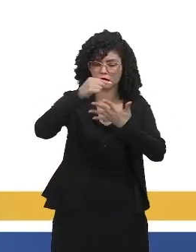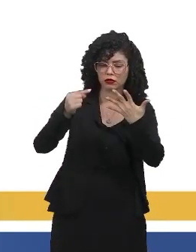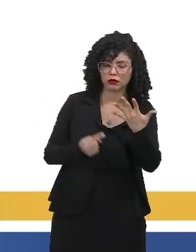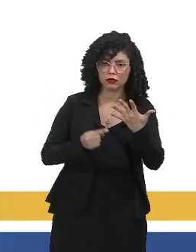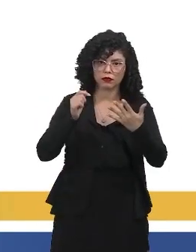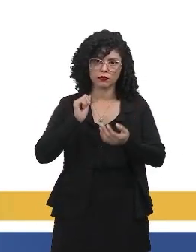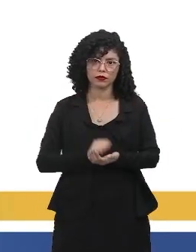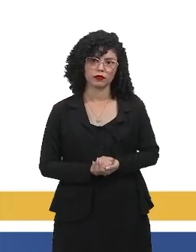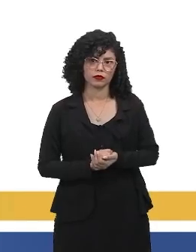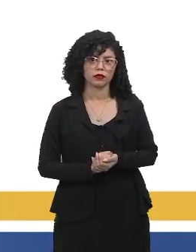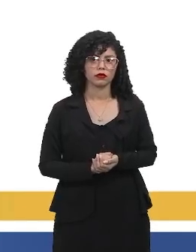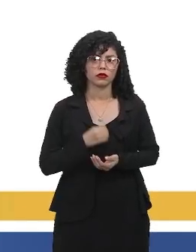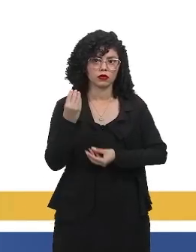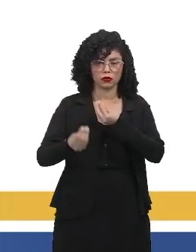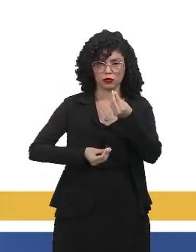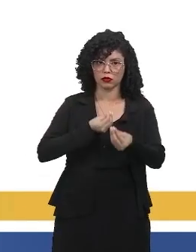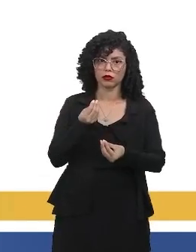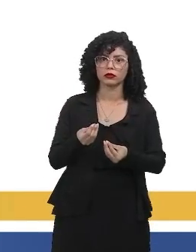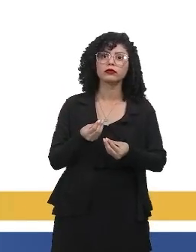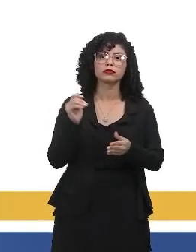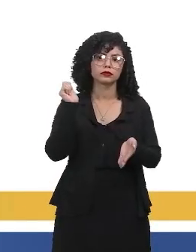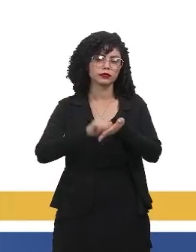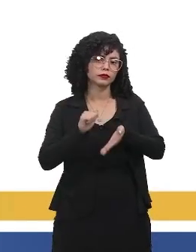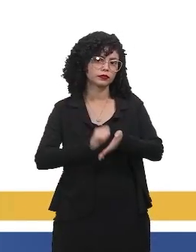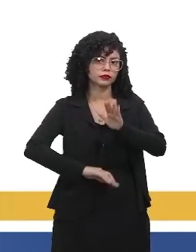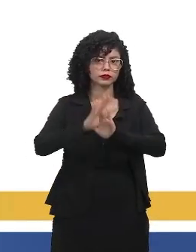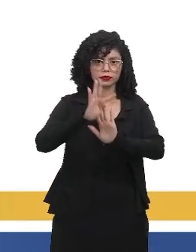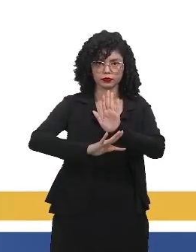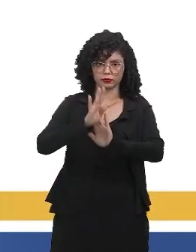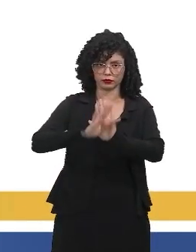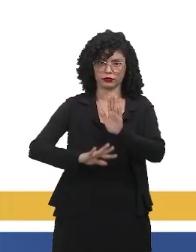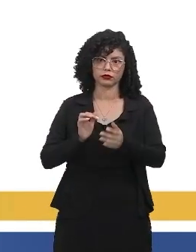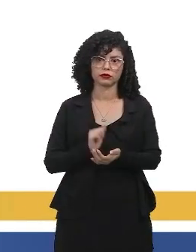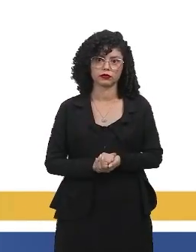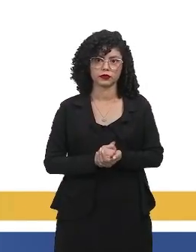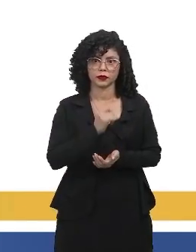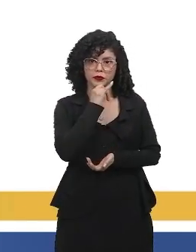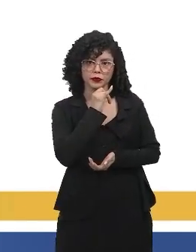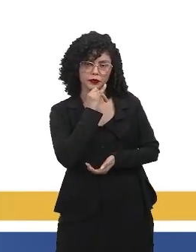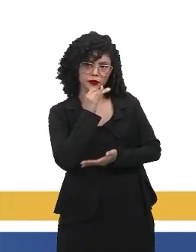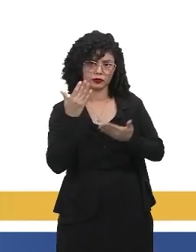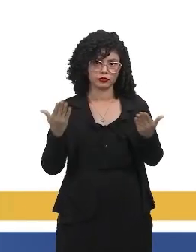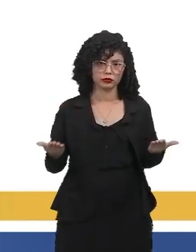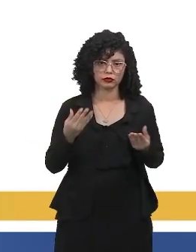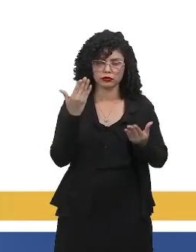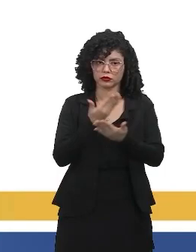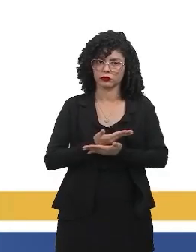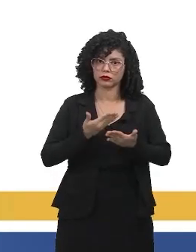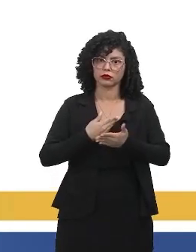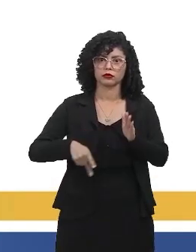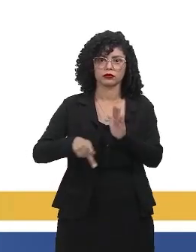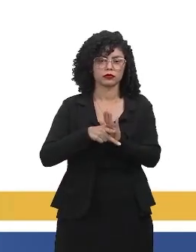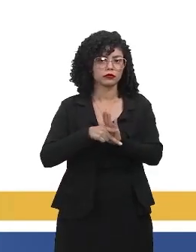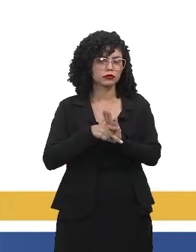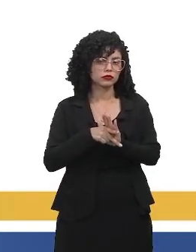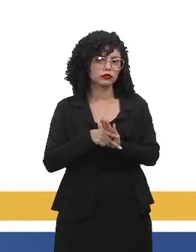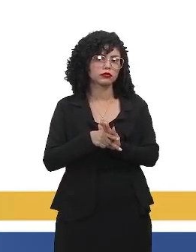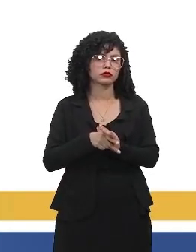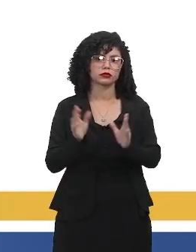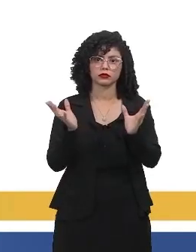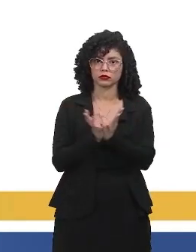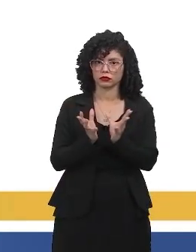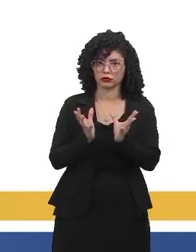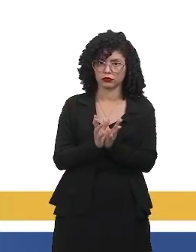alternativas, conforme descreve o texto, exemplifica o tratamento dispensado aos